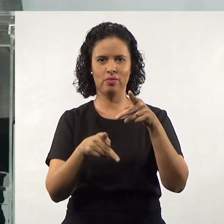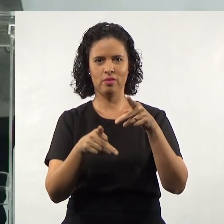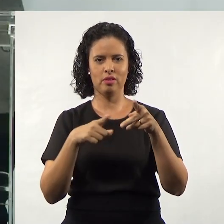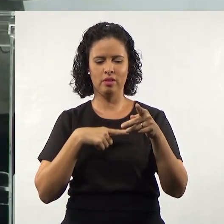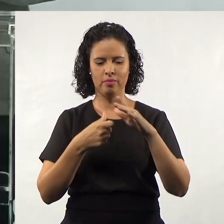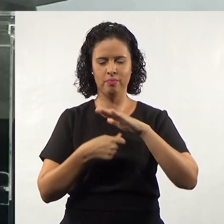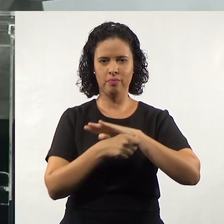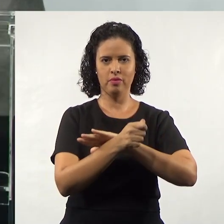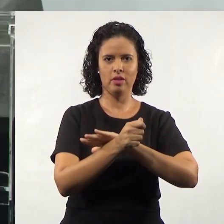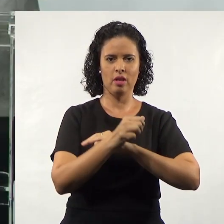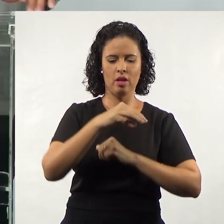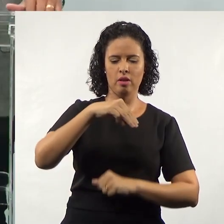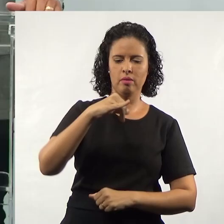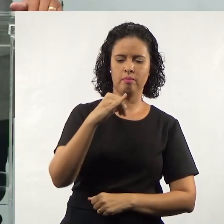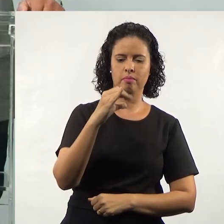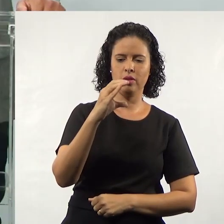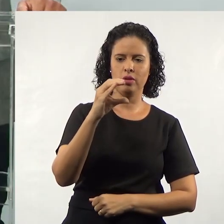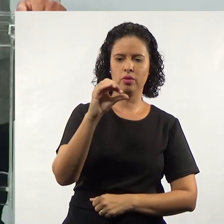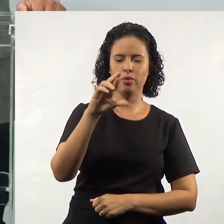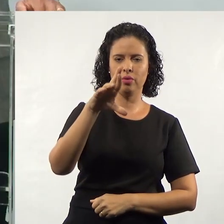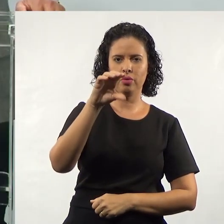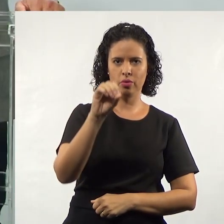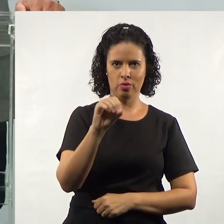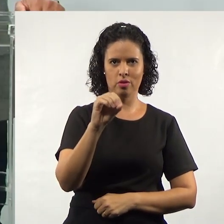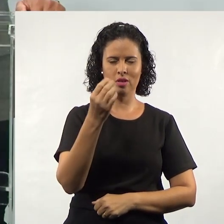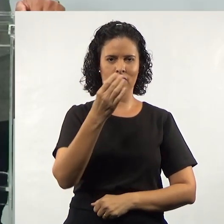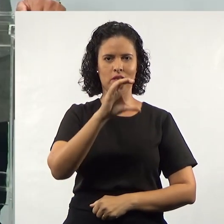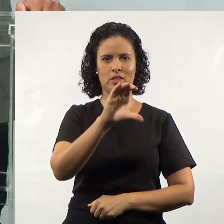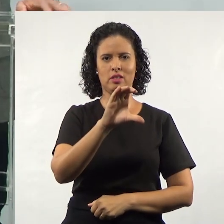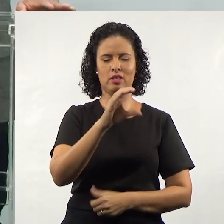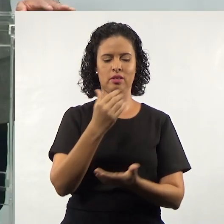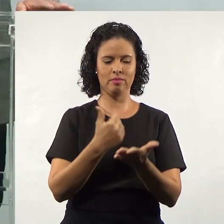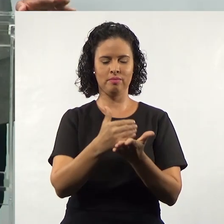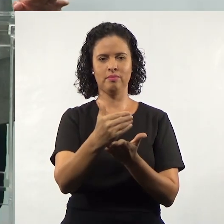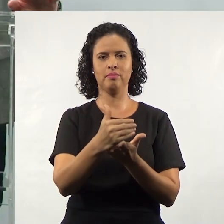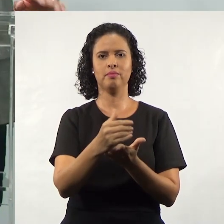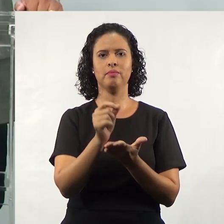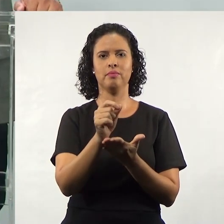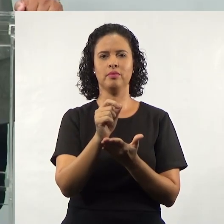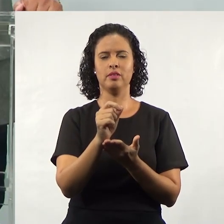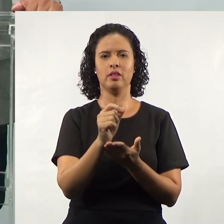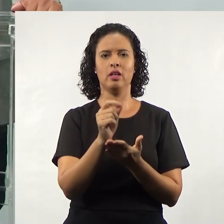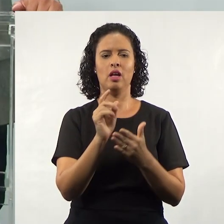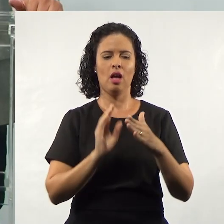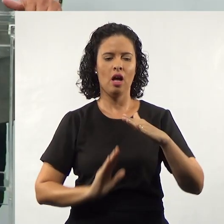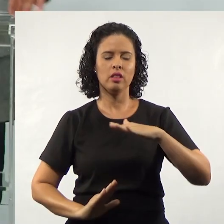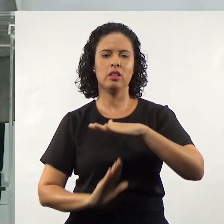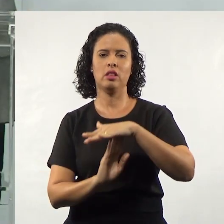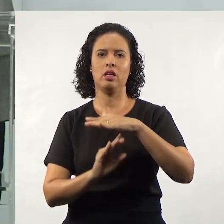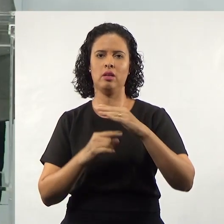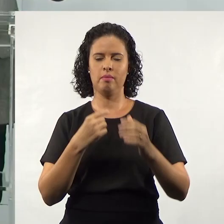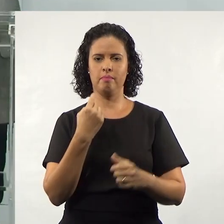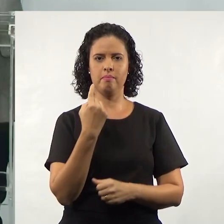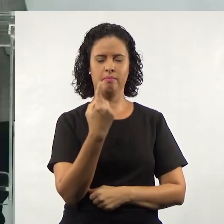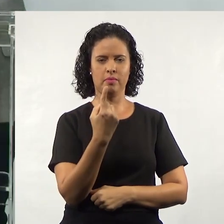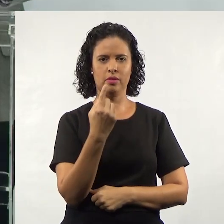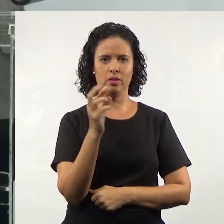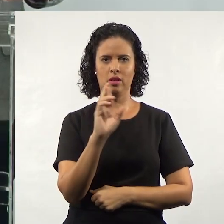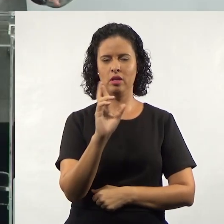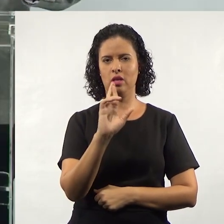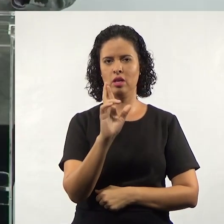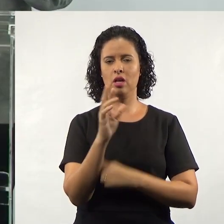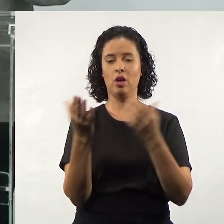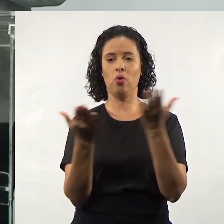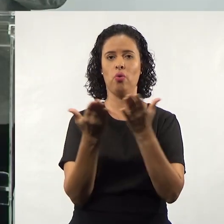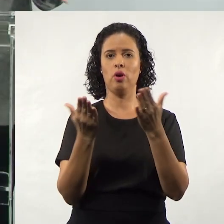X valor, né? Eu lembro que aqui na cidade existia um que começava, se não me engano, com até R$1.000, depois ele passou para 5.000 e, se não me